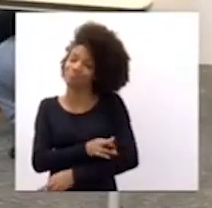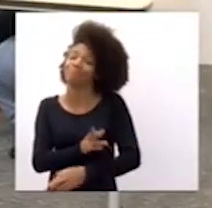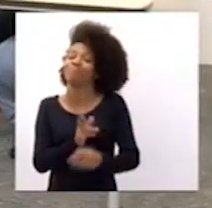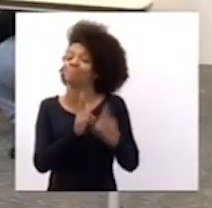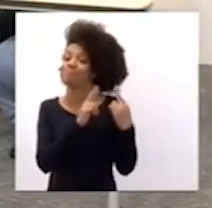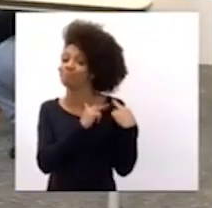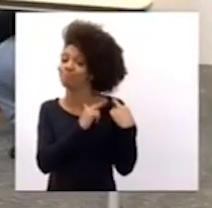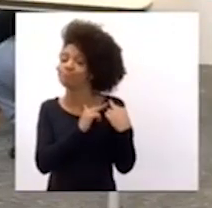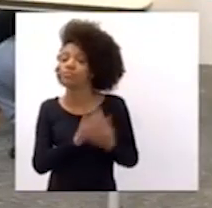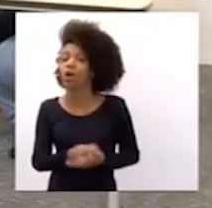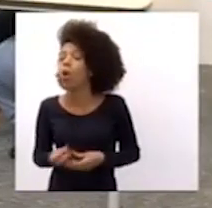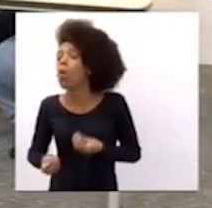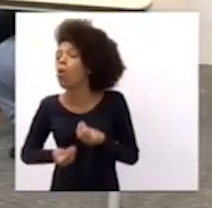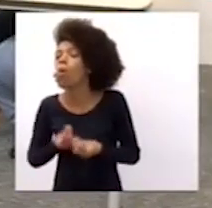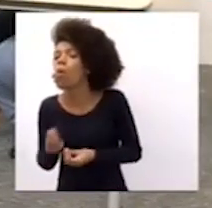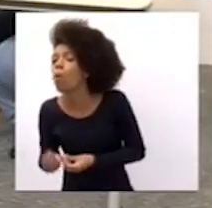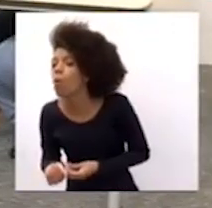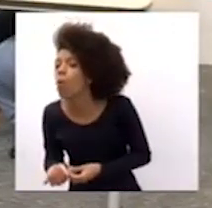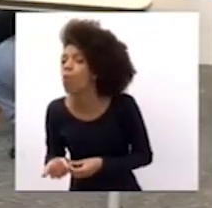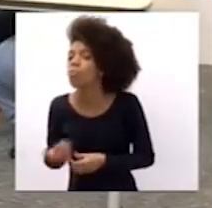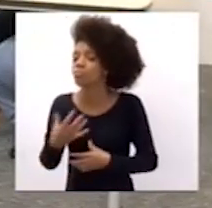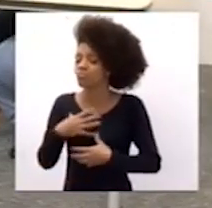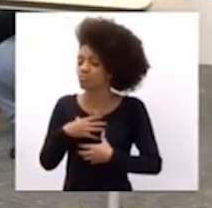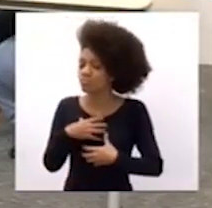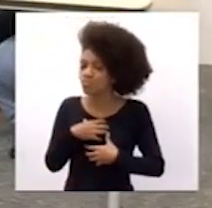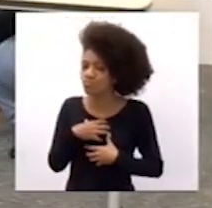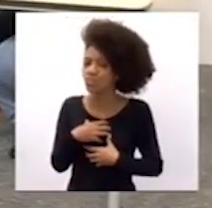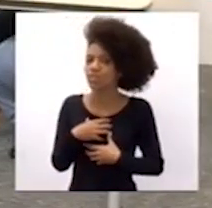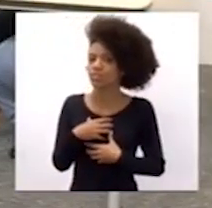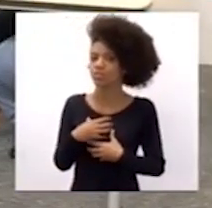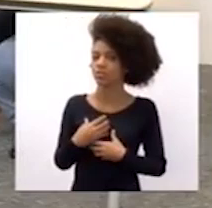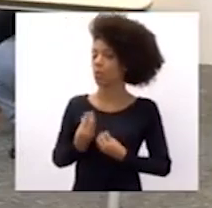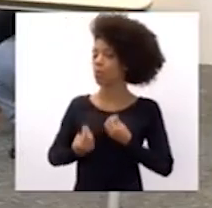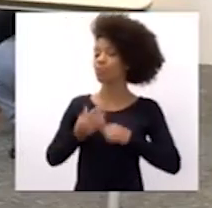eu vou me colocar, como eu vou me comportar. Como vai se colocar,